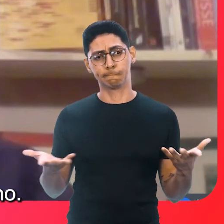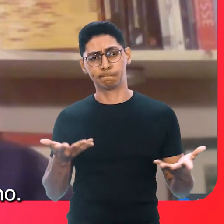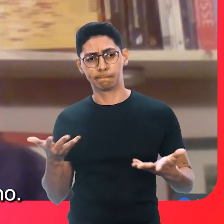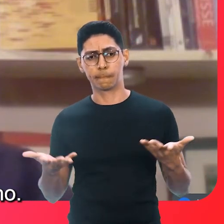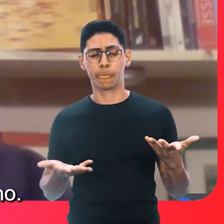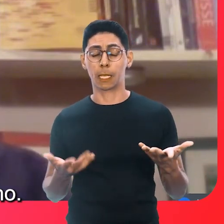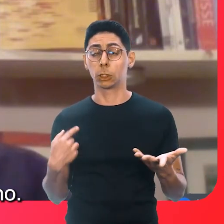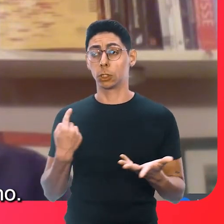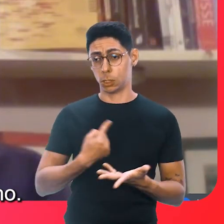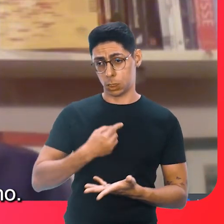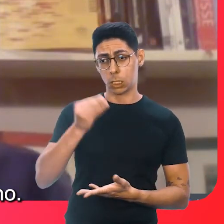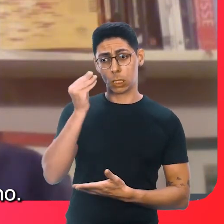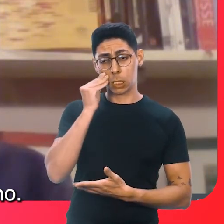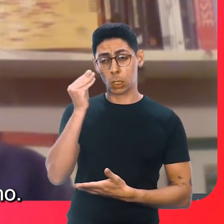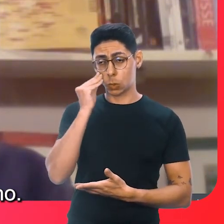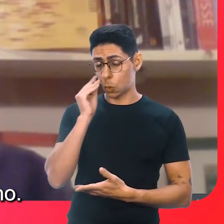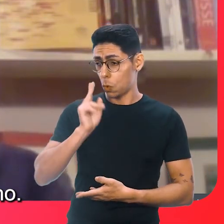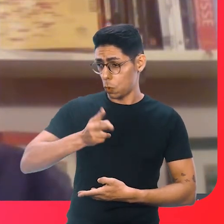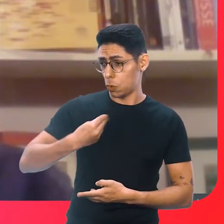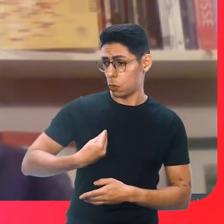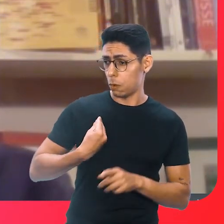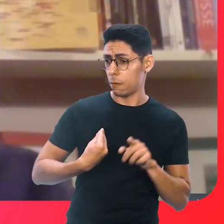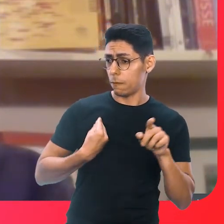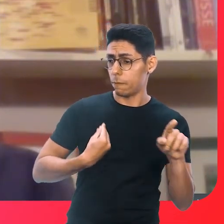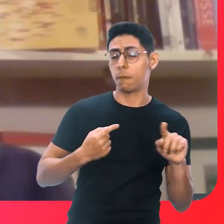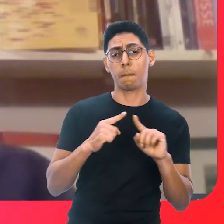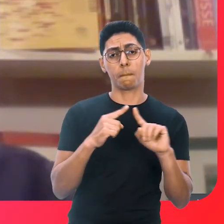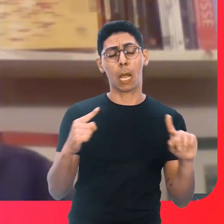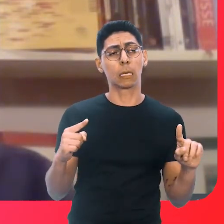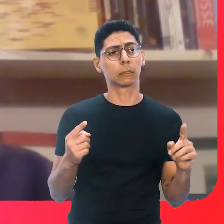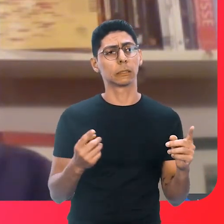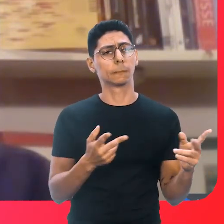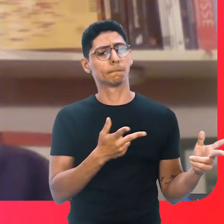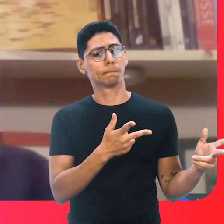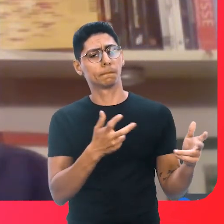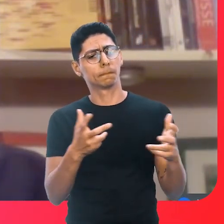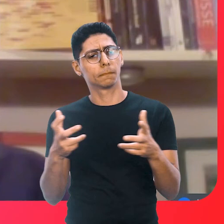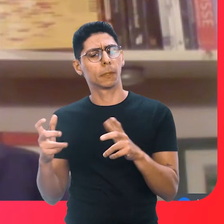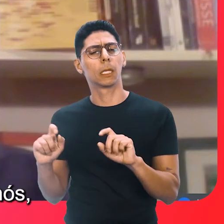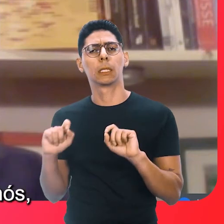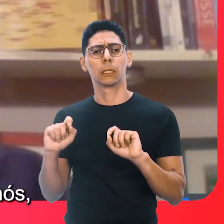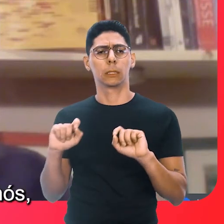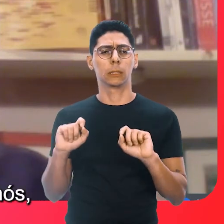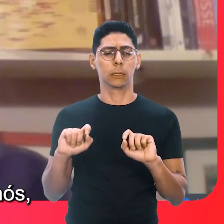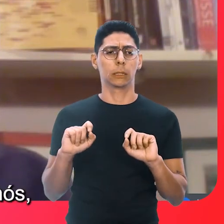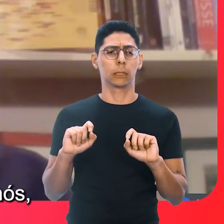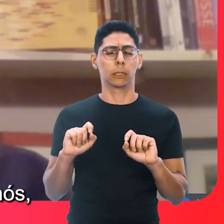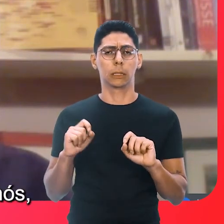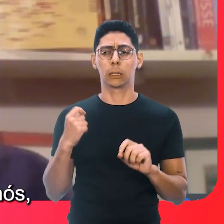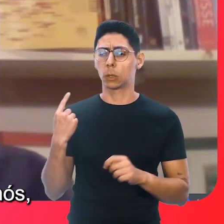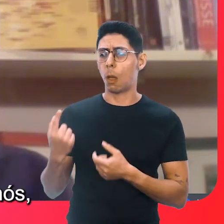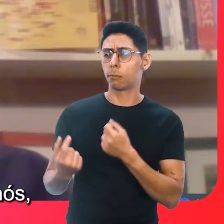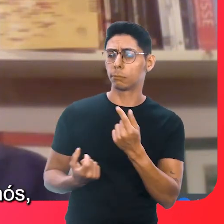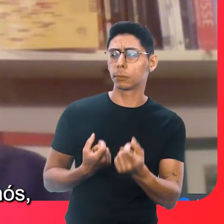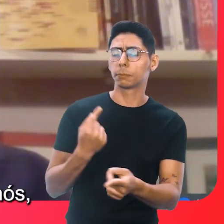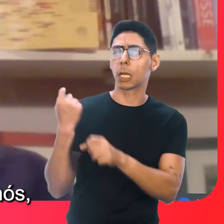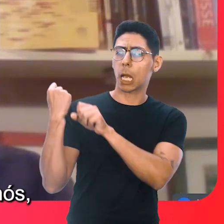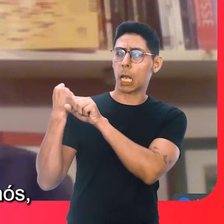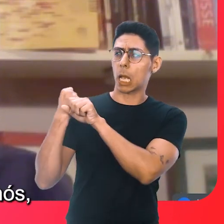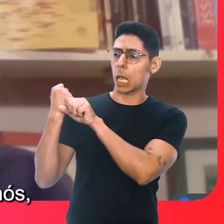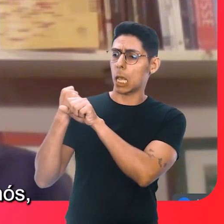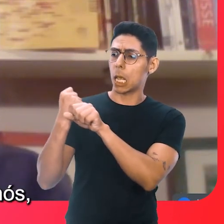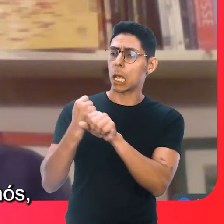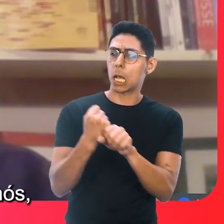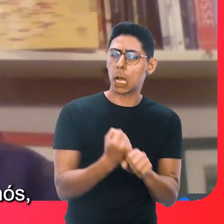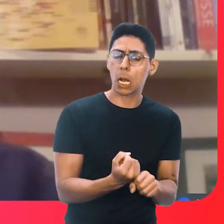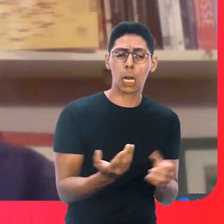conseguiu dar uma sobrevida ao CONAD, mas a gente vê que de alguns anos para cá, sobretudo agora